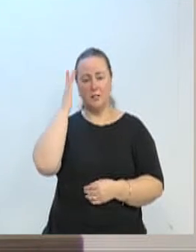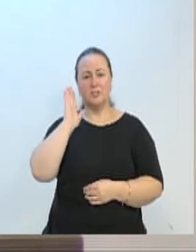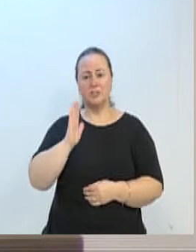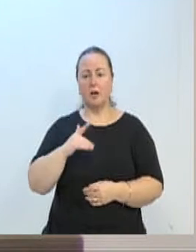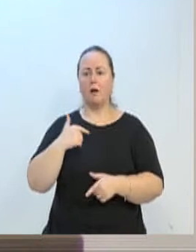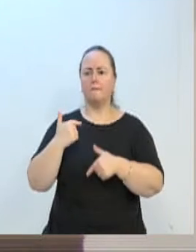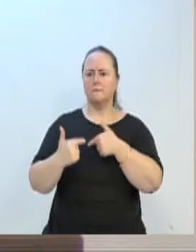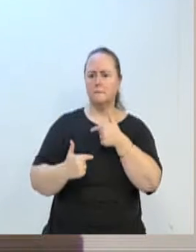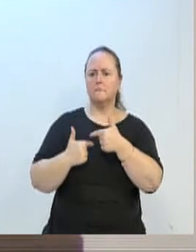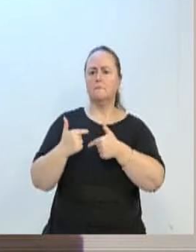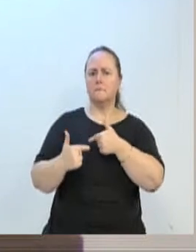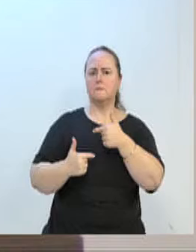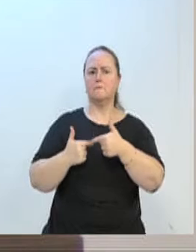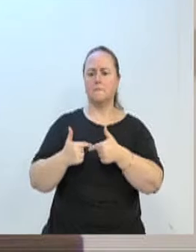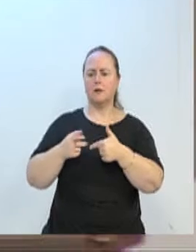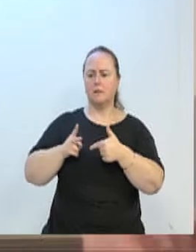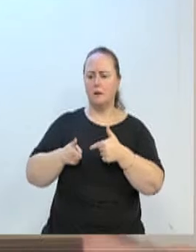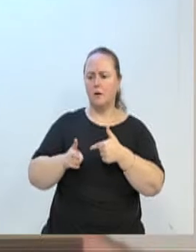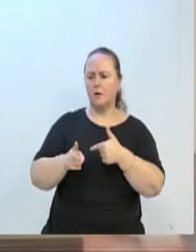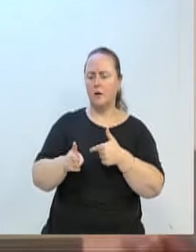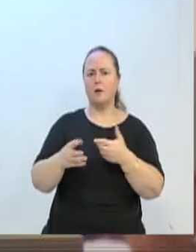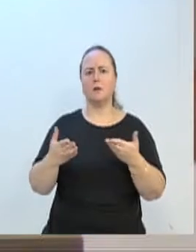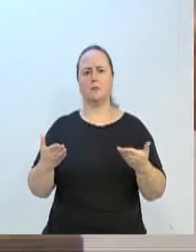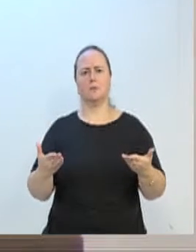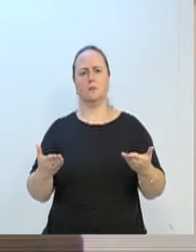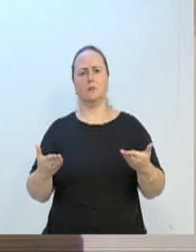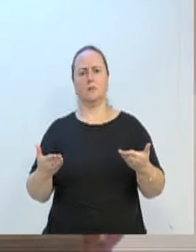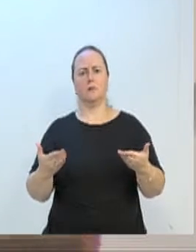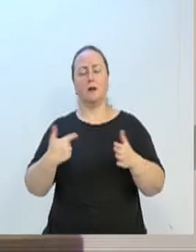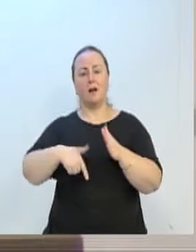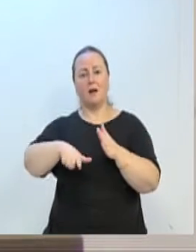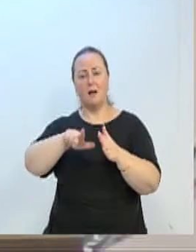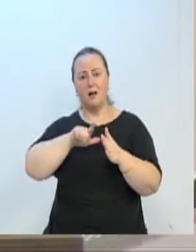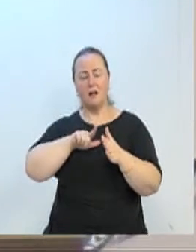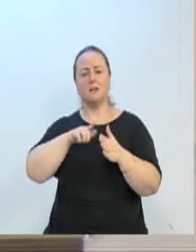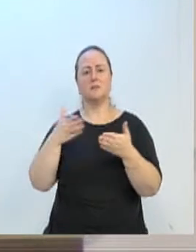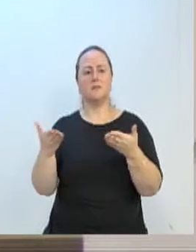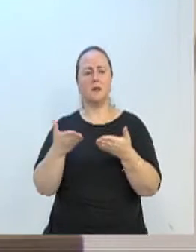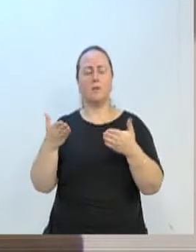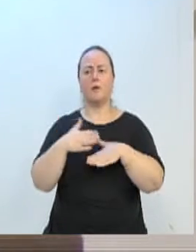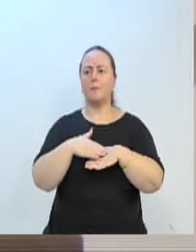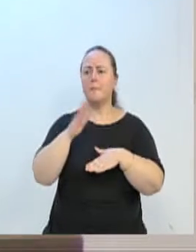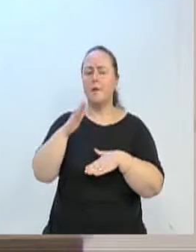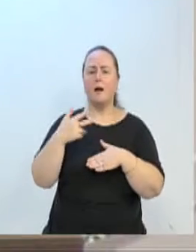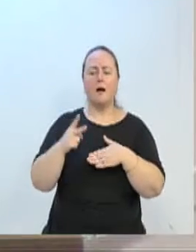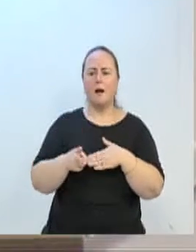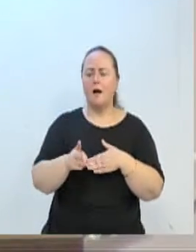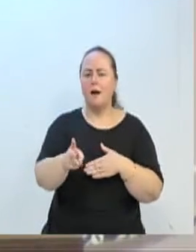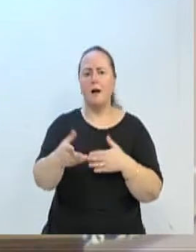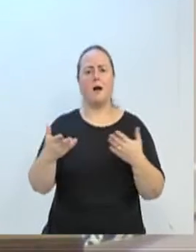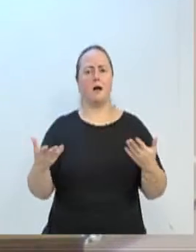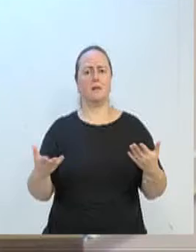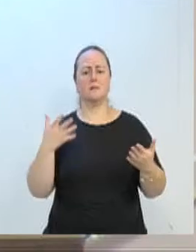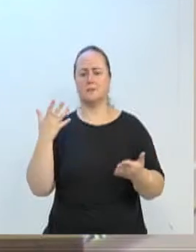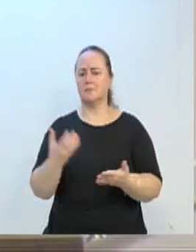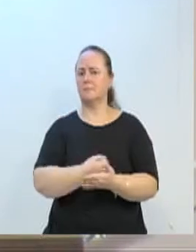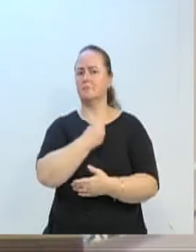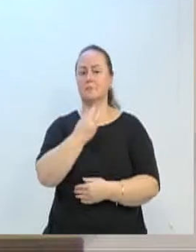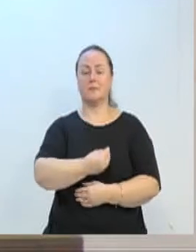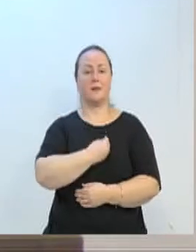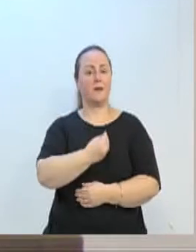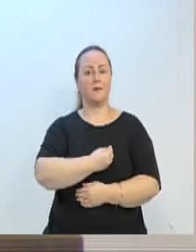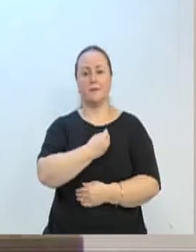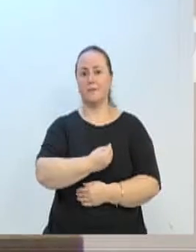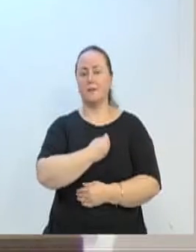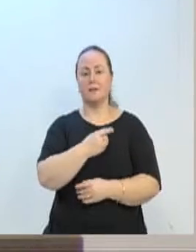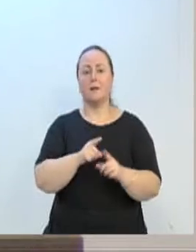toda a pandemia e continuam fazendo. Já faziam antes, fizeram muito mais durante a pandemia e continuam fazendo, para salvar vidas. Só que